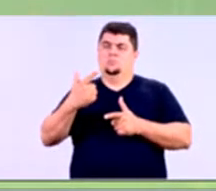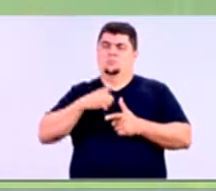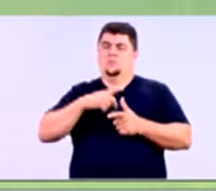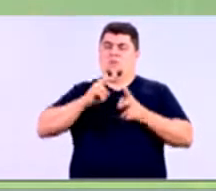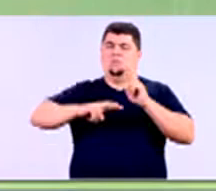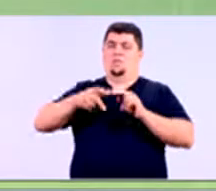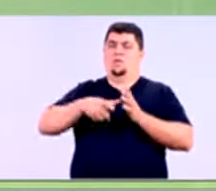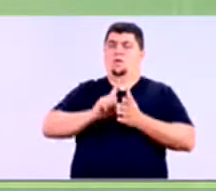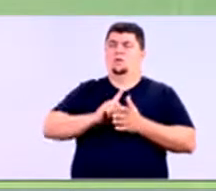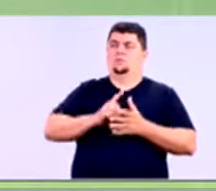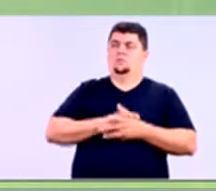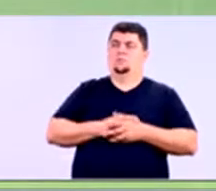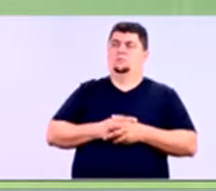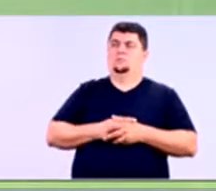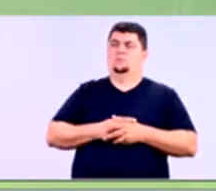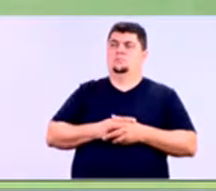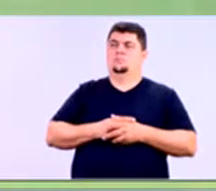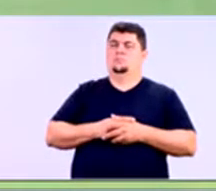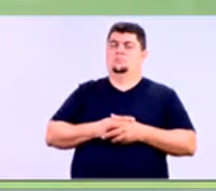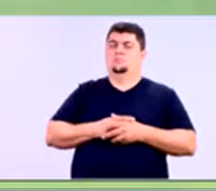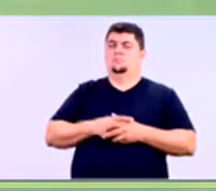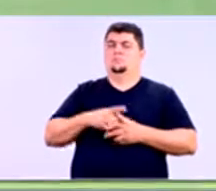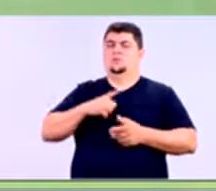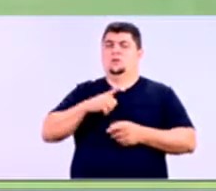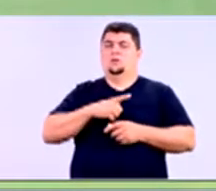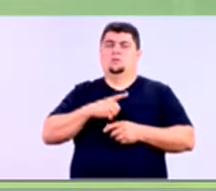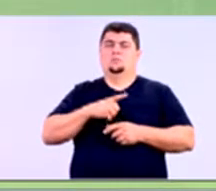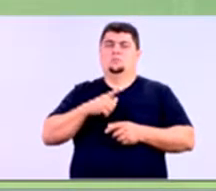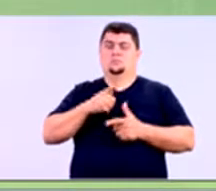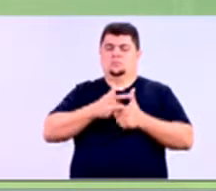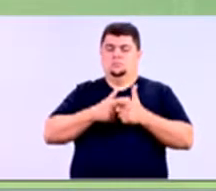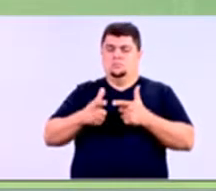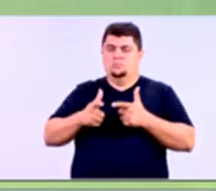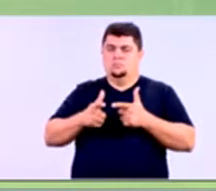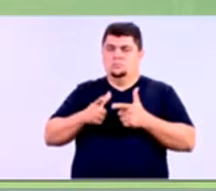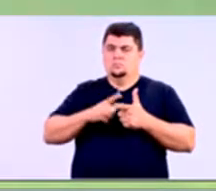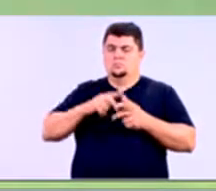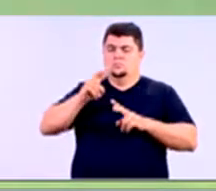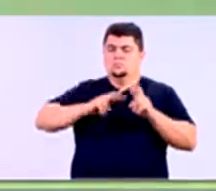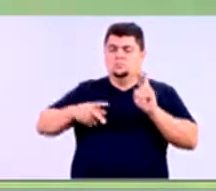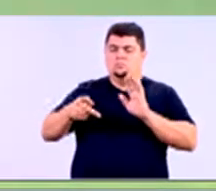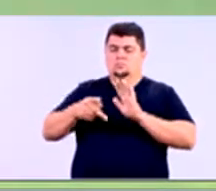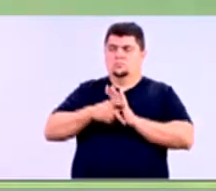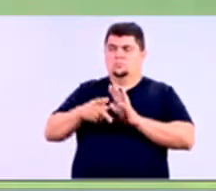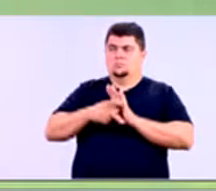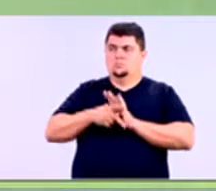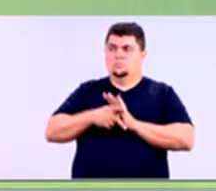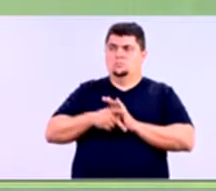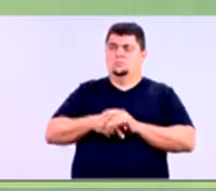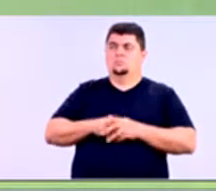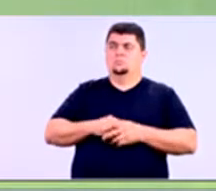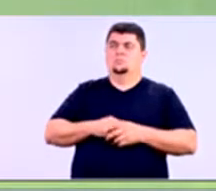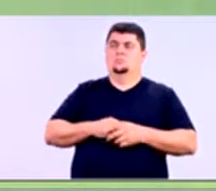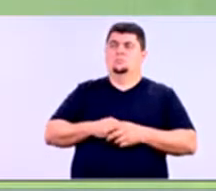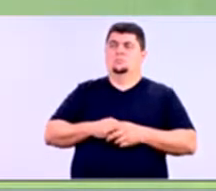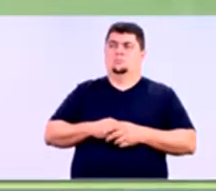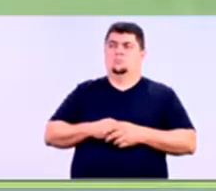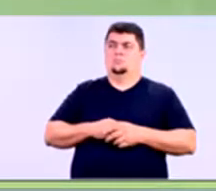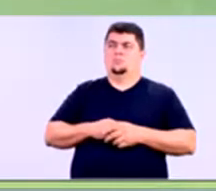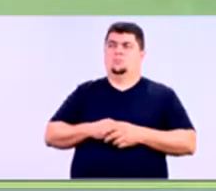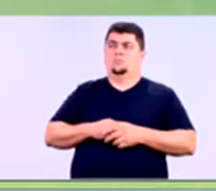anterior. E aí, como uma fração é uma divisão do valor do numerador pelo denominador, eu cheguei